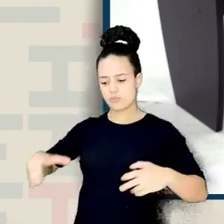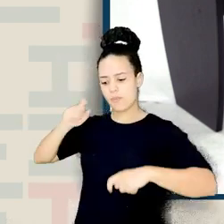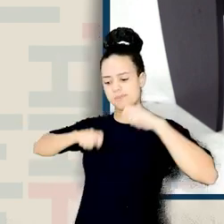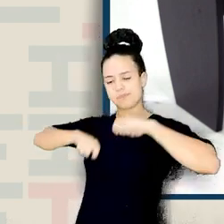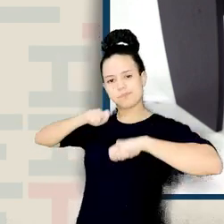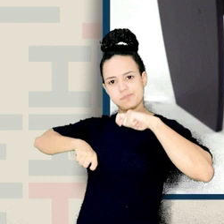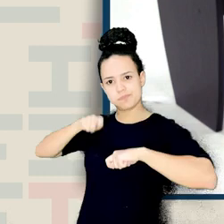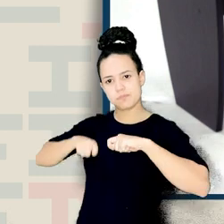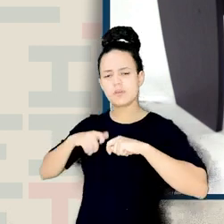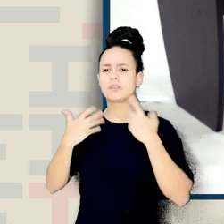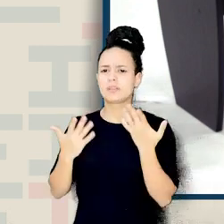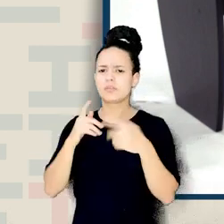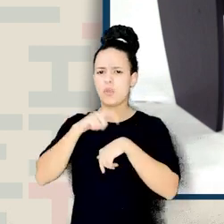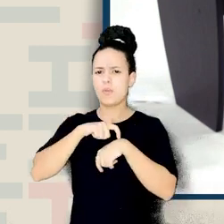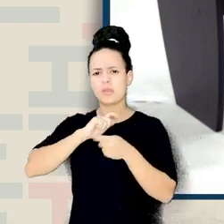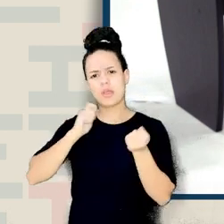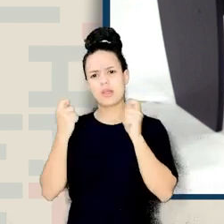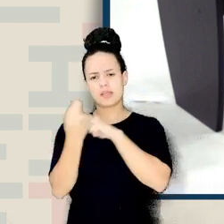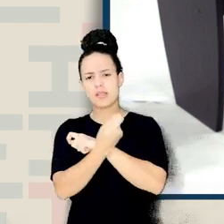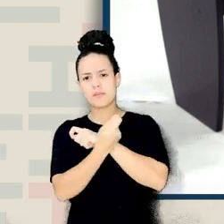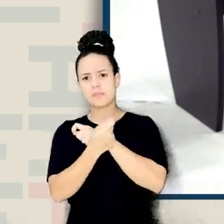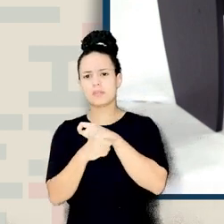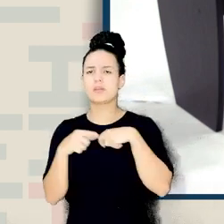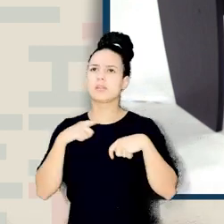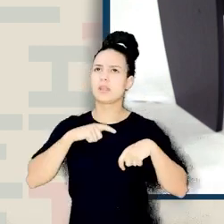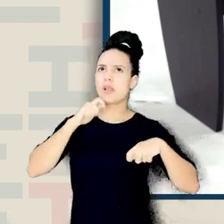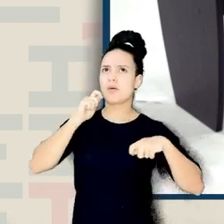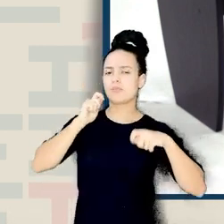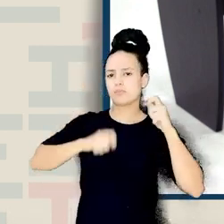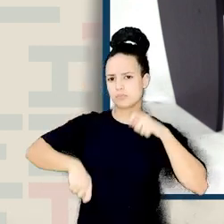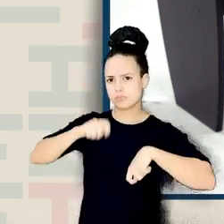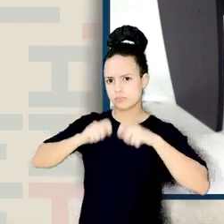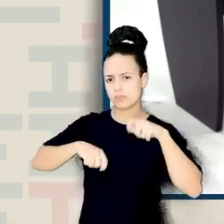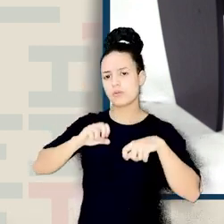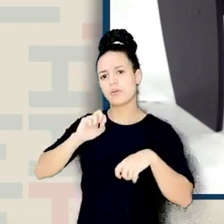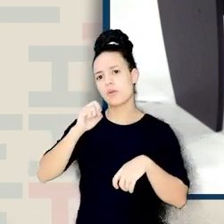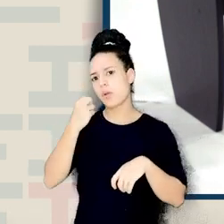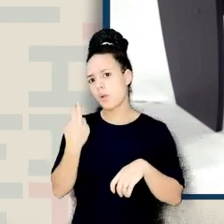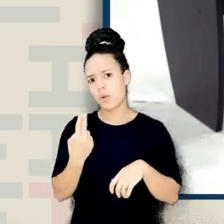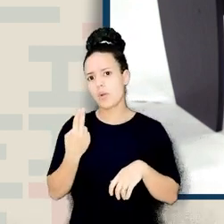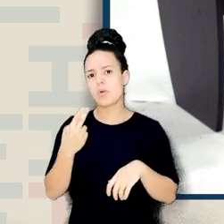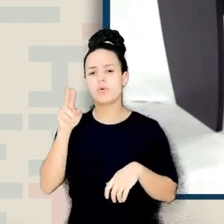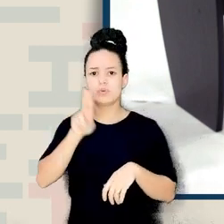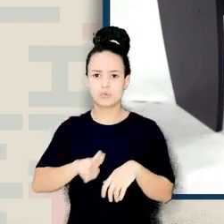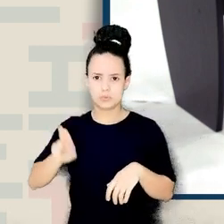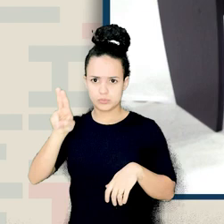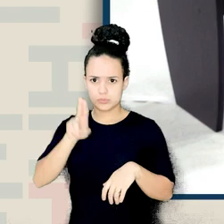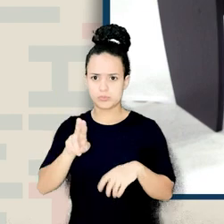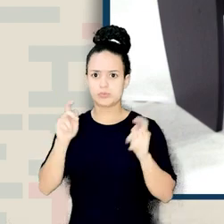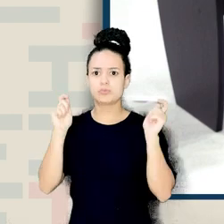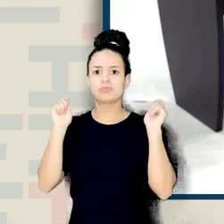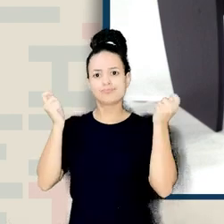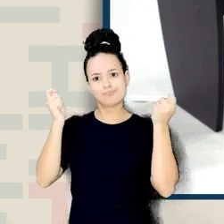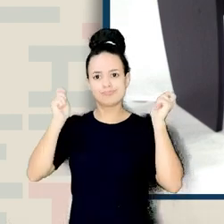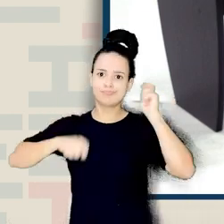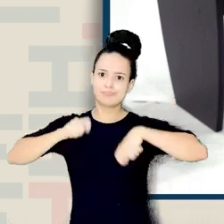nesse momento de adaptação de um toque de mão, ou um toque também feito pelo Aguidavi, que é o uso das